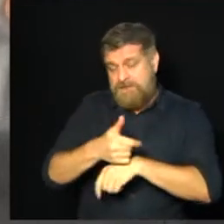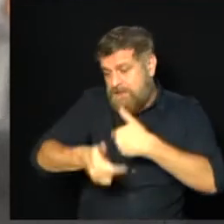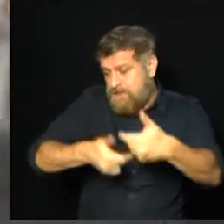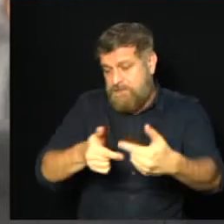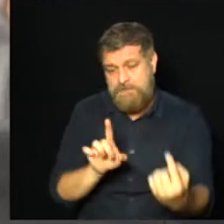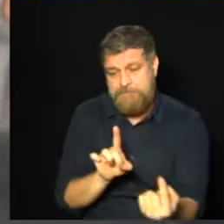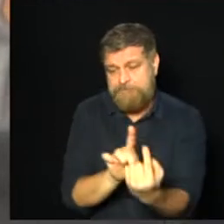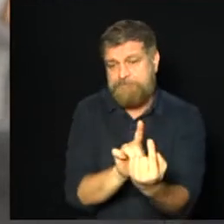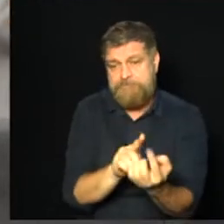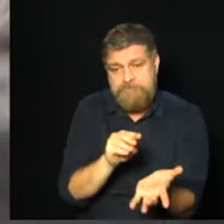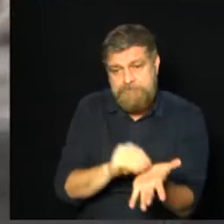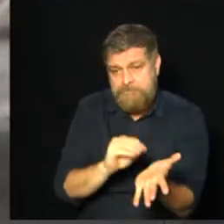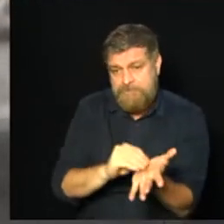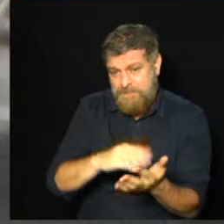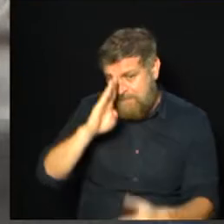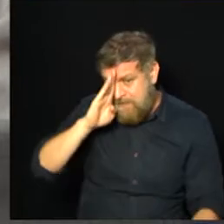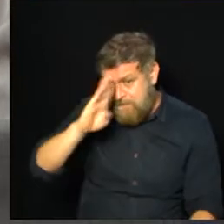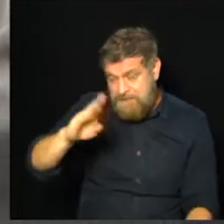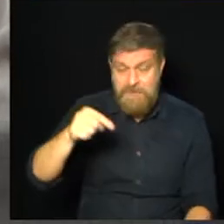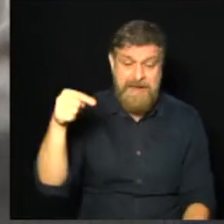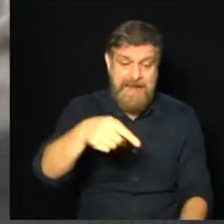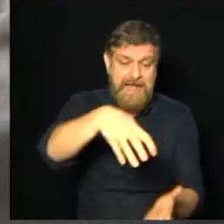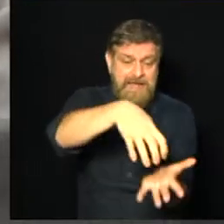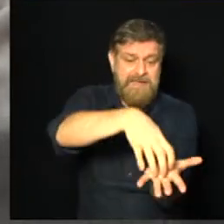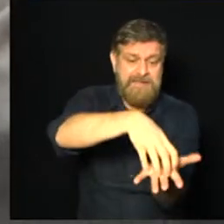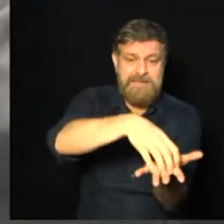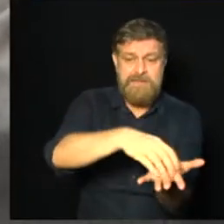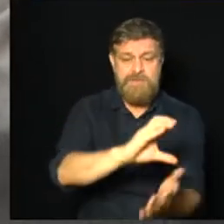desassistência, principalmente nessa unidade.